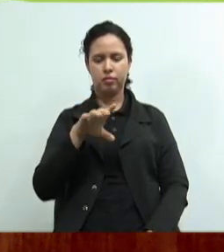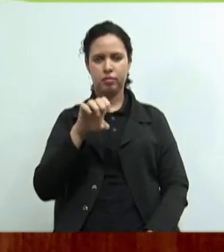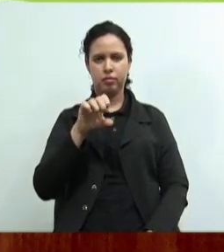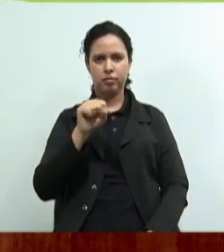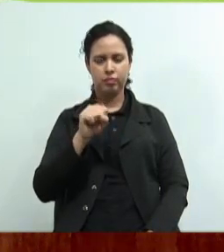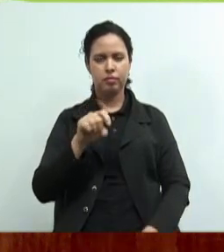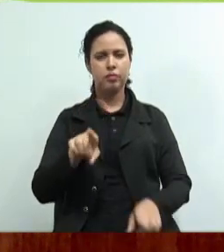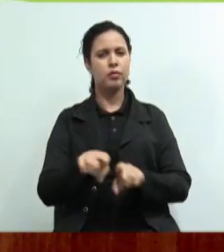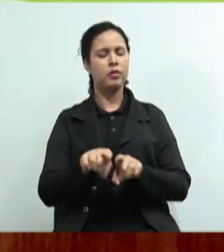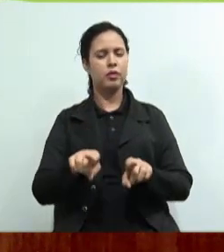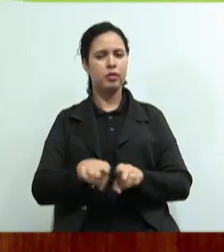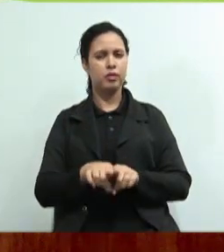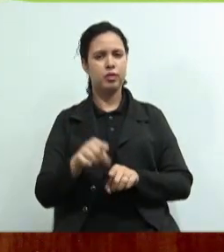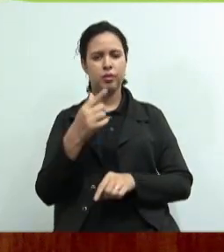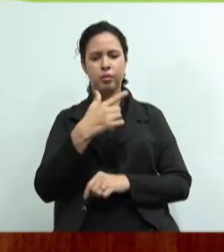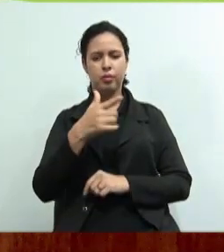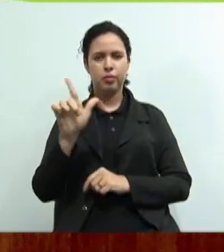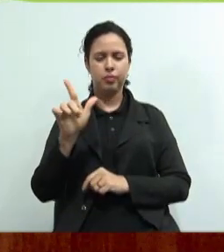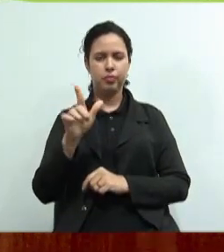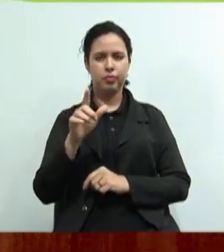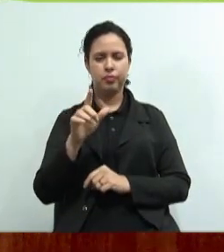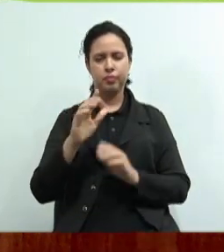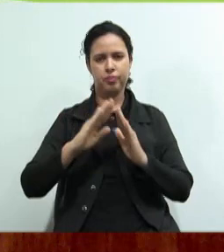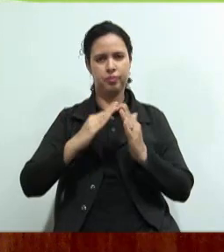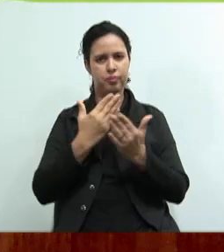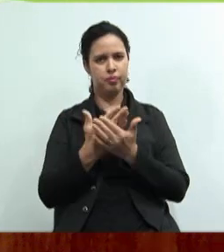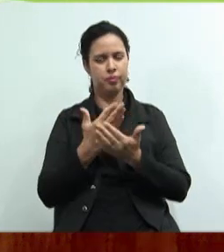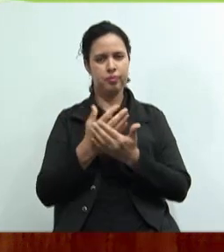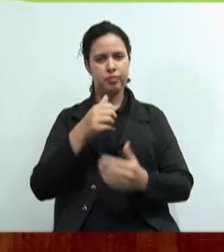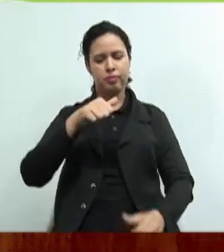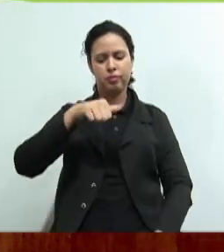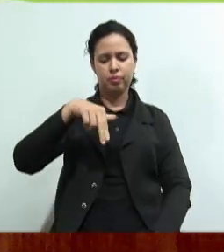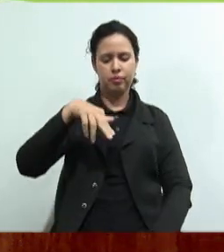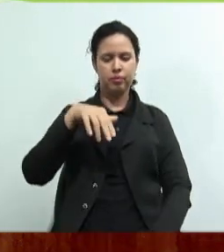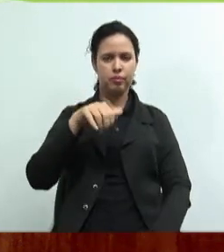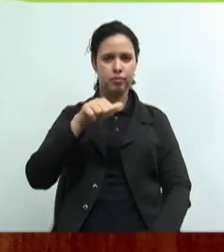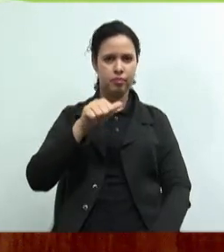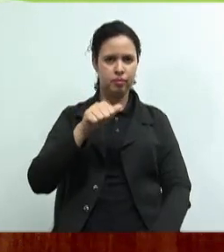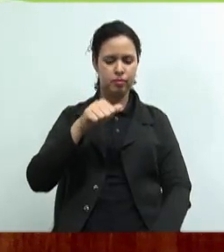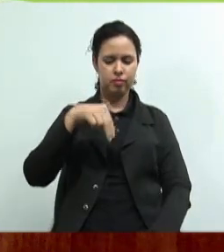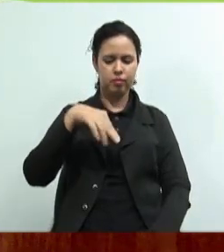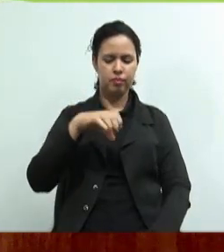outras participações, como a Escola Ana Nery de Rolim de Moura,